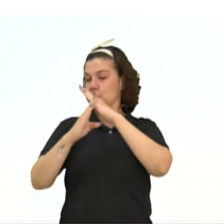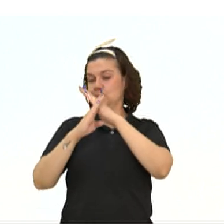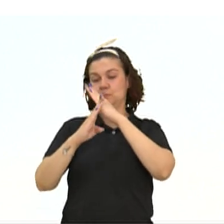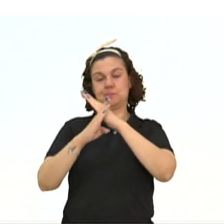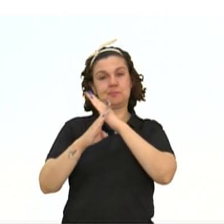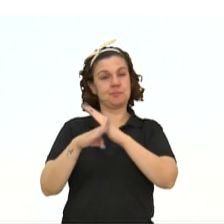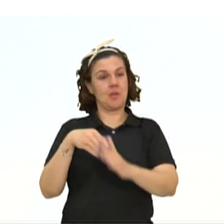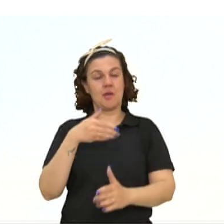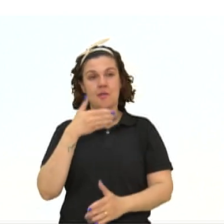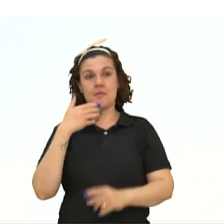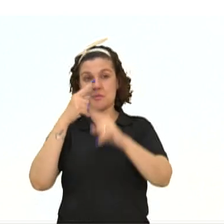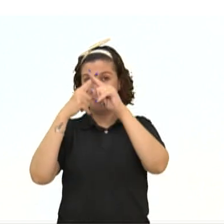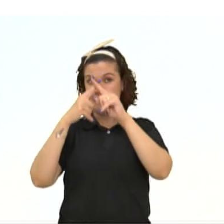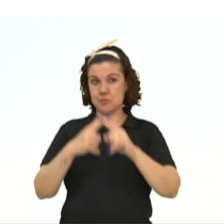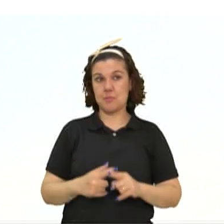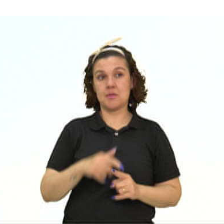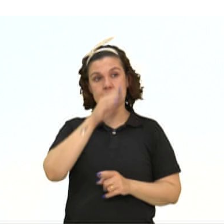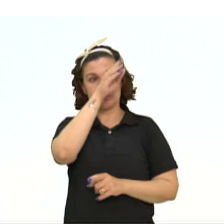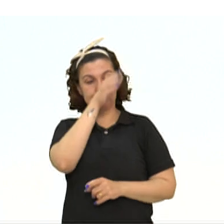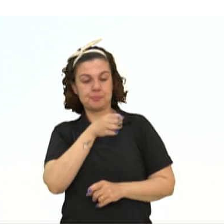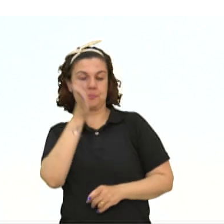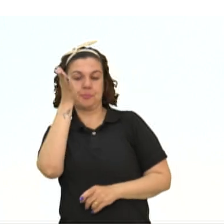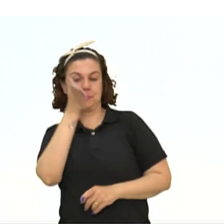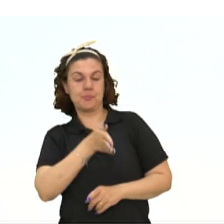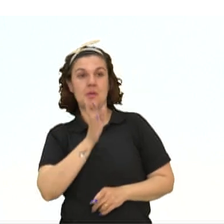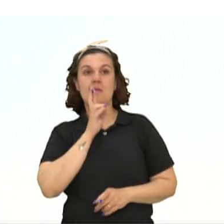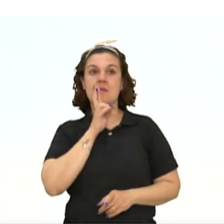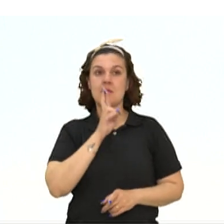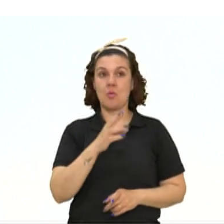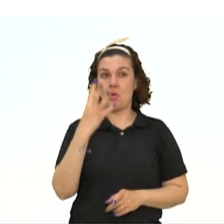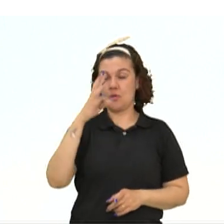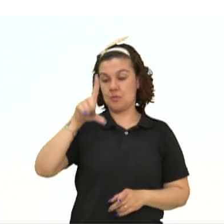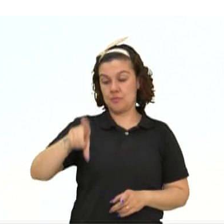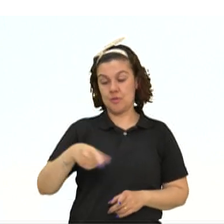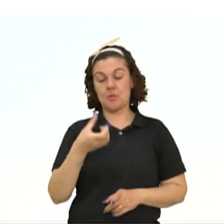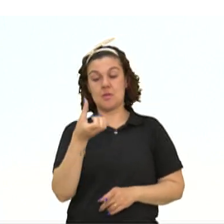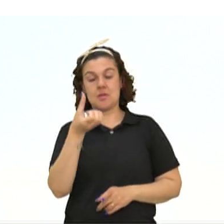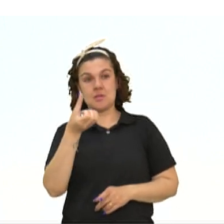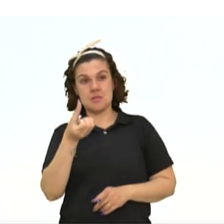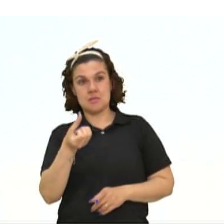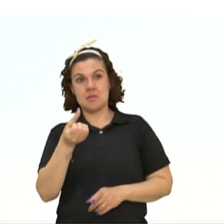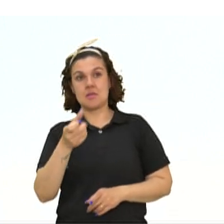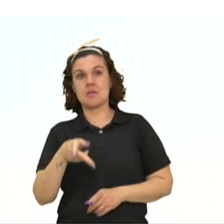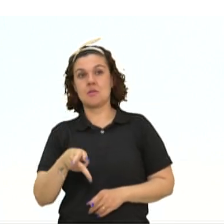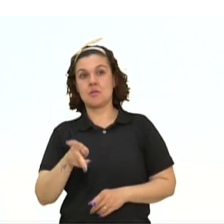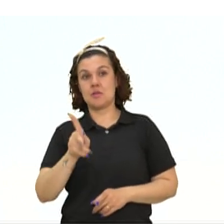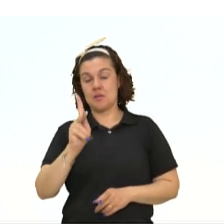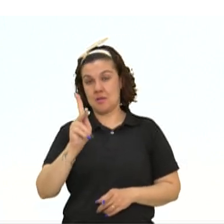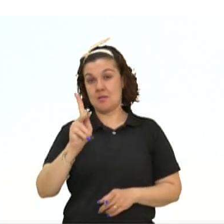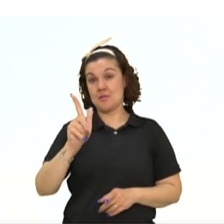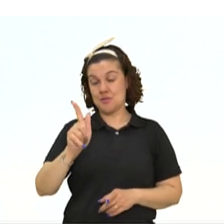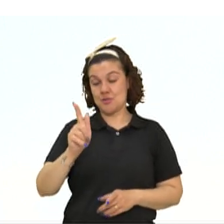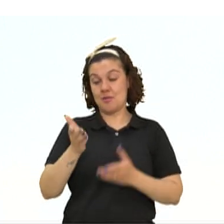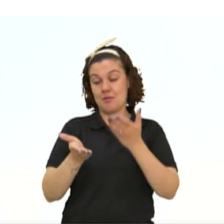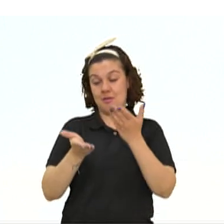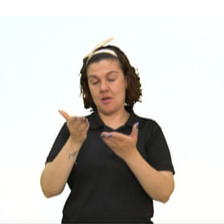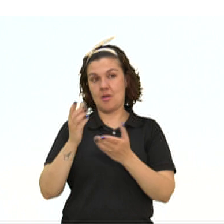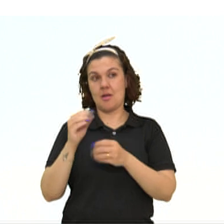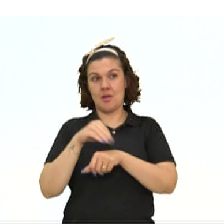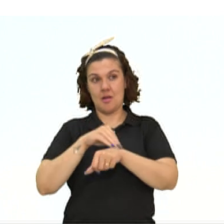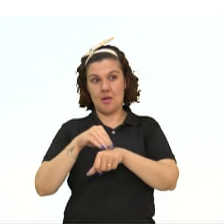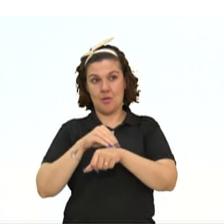3, faça a multiplicação cruzada e eu vou ter o valor de 4,5 kg de álcool para